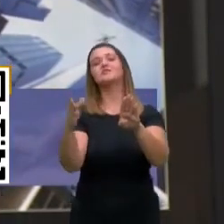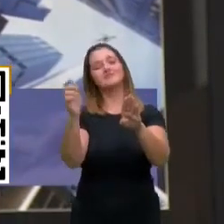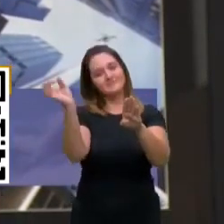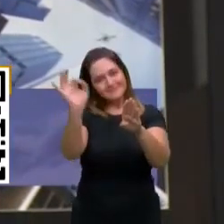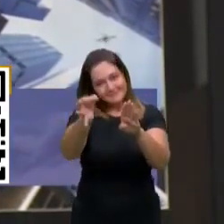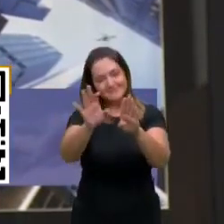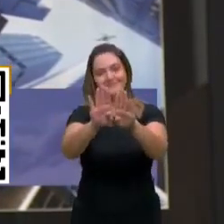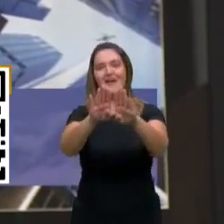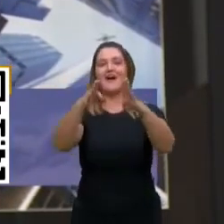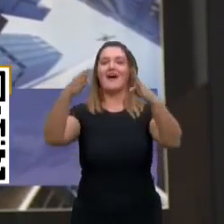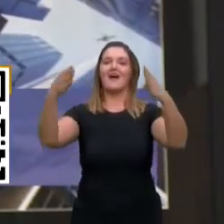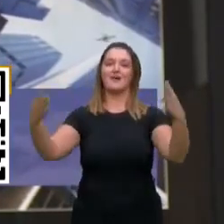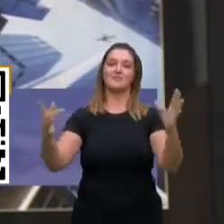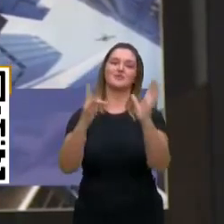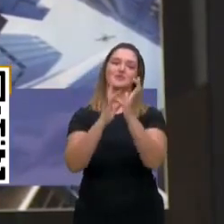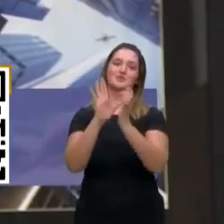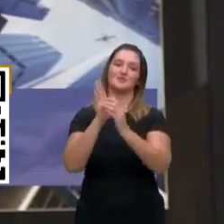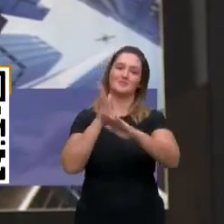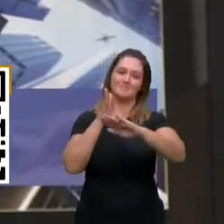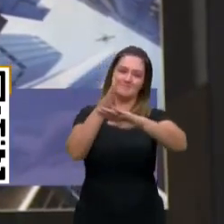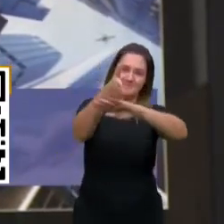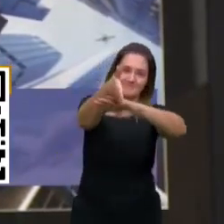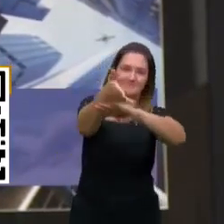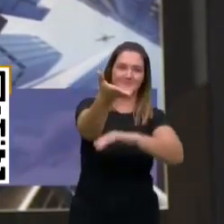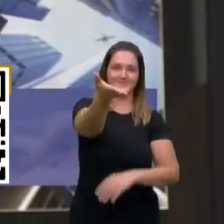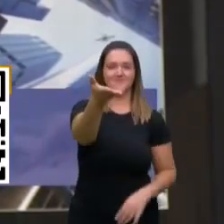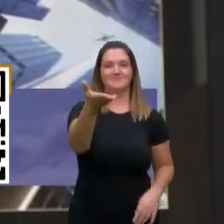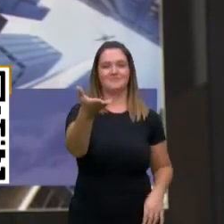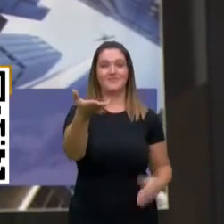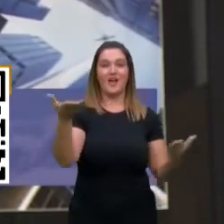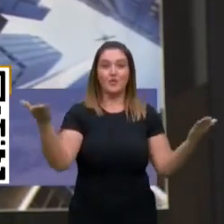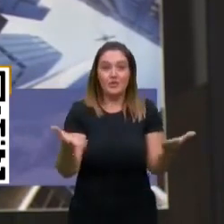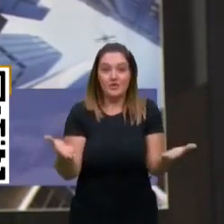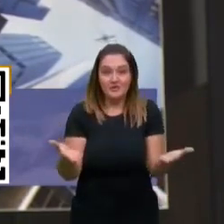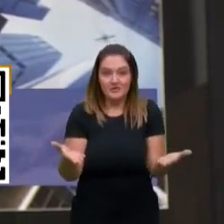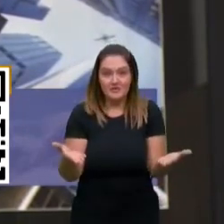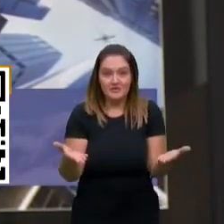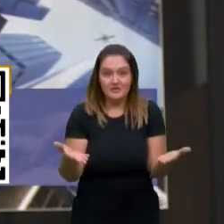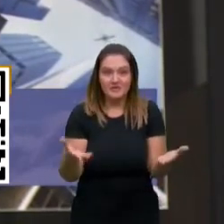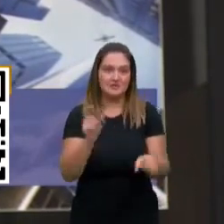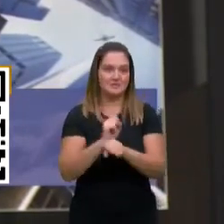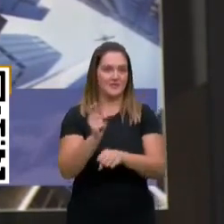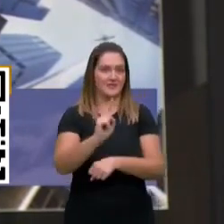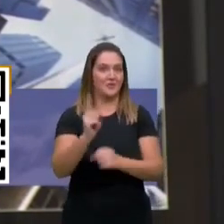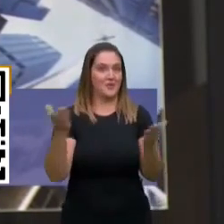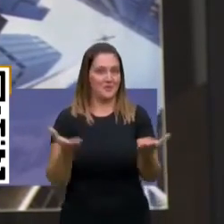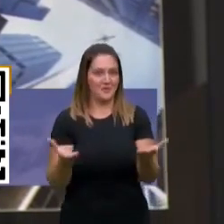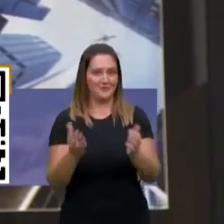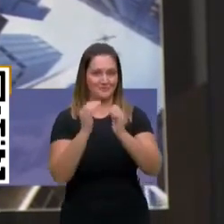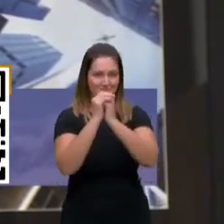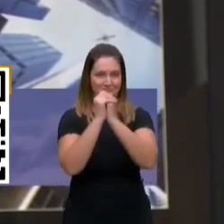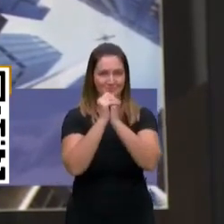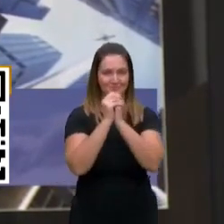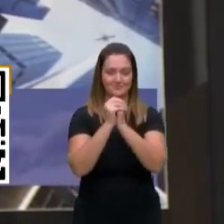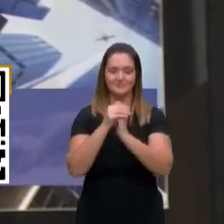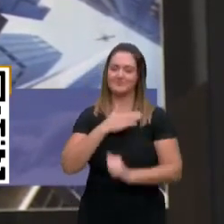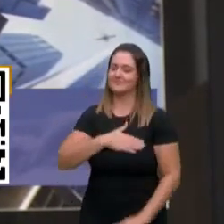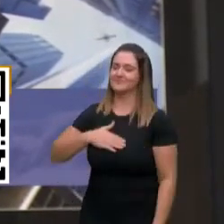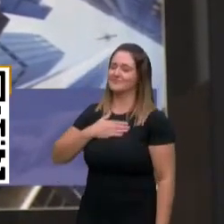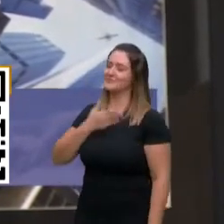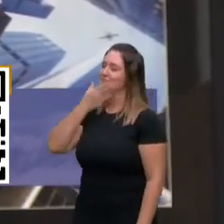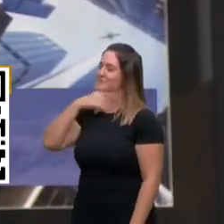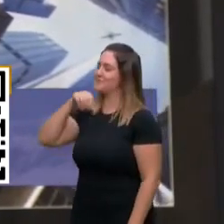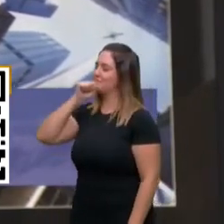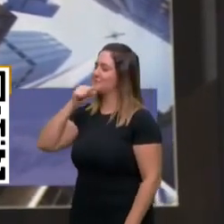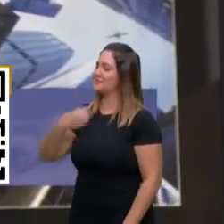claro que vai. Então abra a porta do seu coração para Jesus. Abra agora. Vamos fazer uma oração.